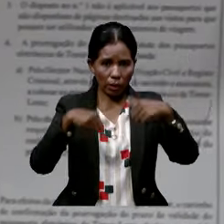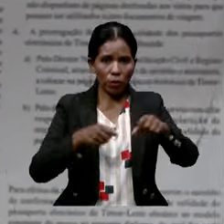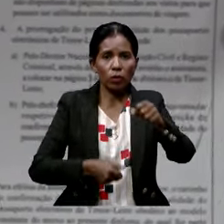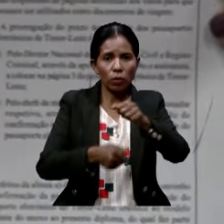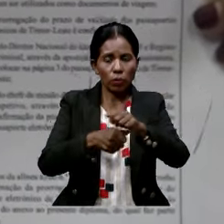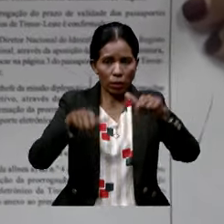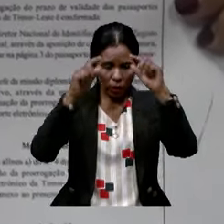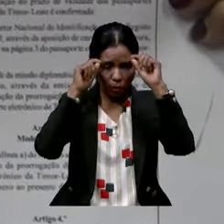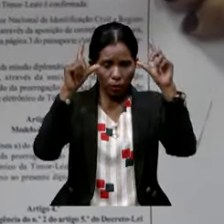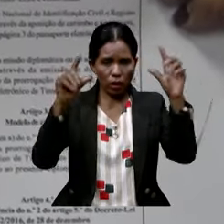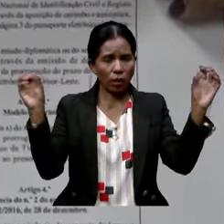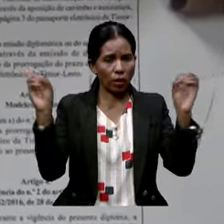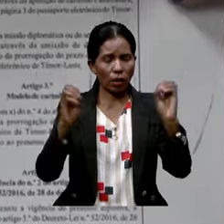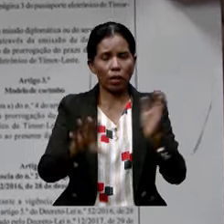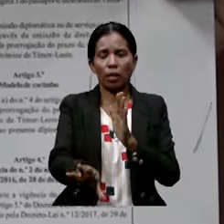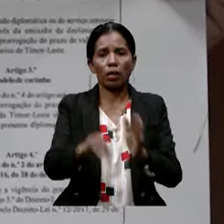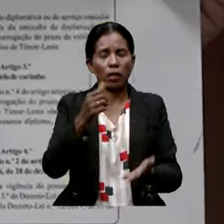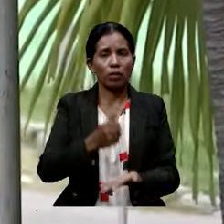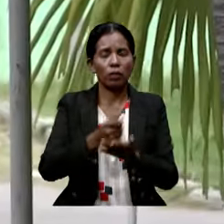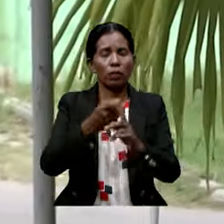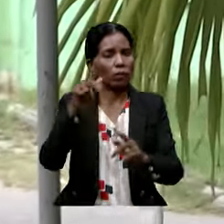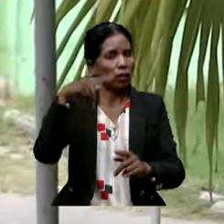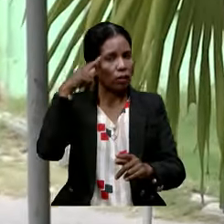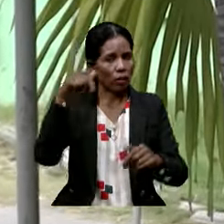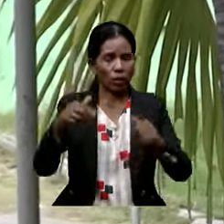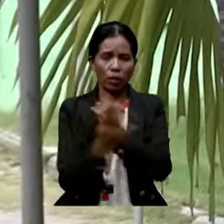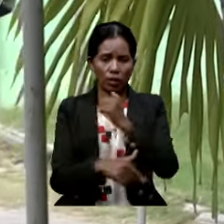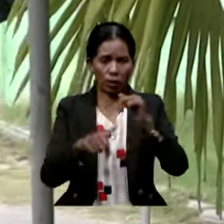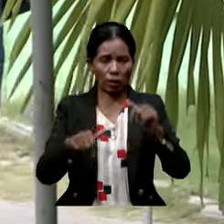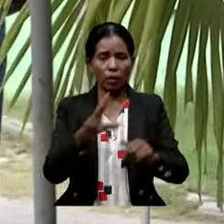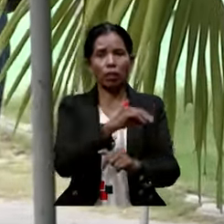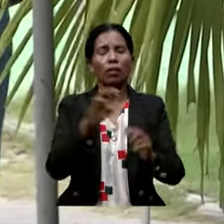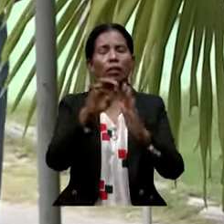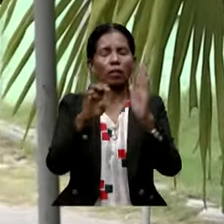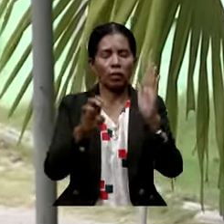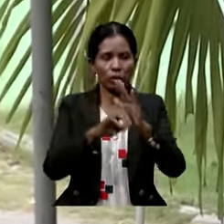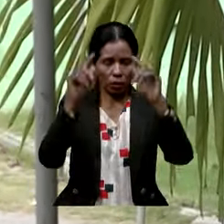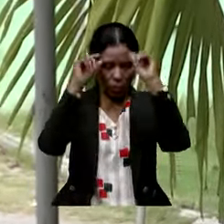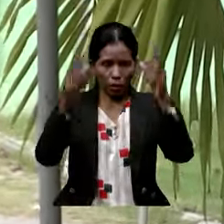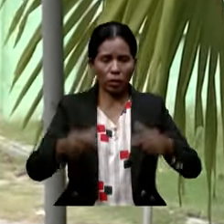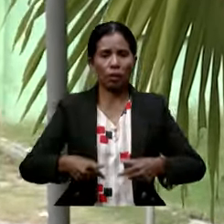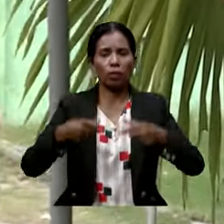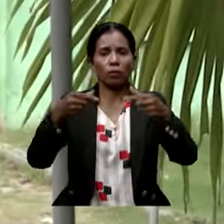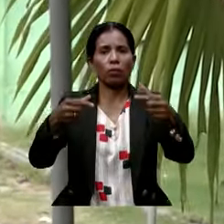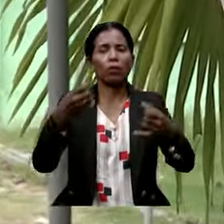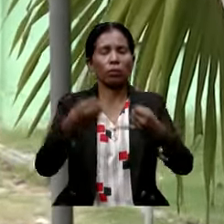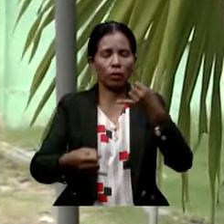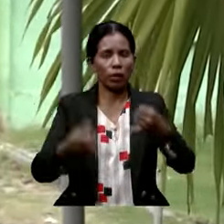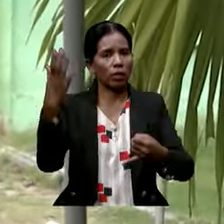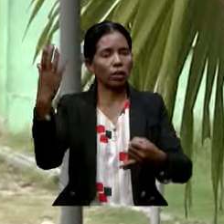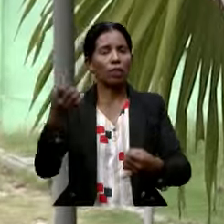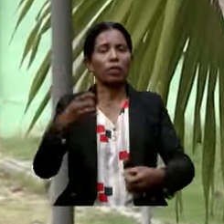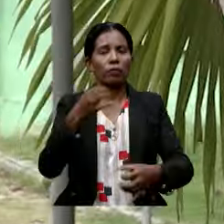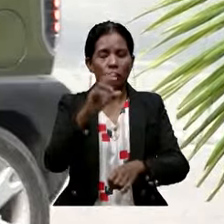se la hetan ajilu político e a nação, né? No estado Timor-Leste tem que entrega fugitivo, né? Ba justiça e a Filipina,